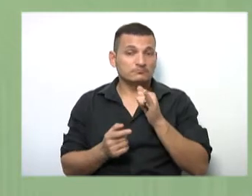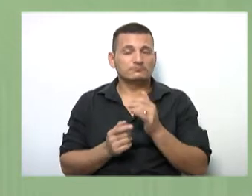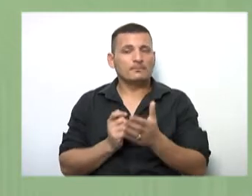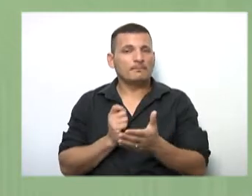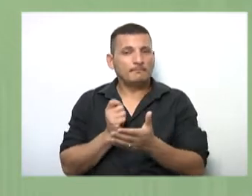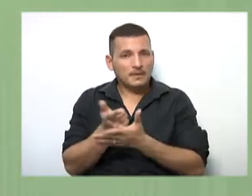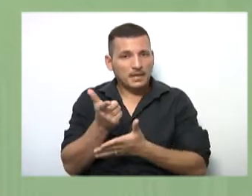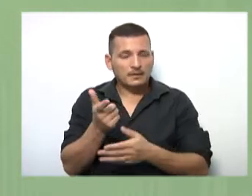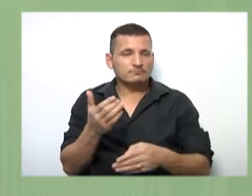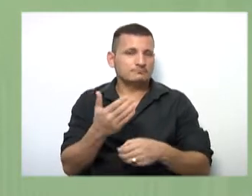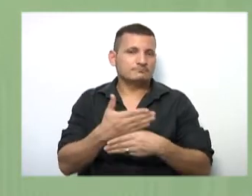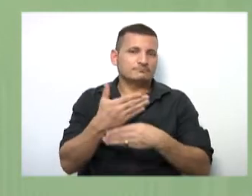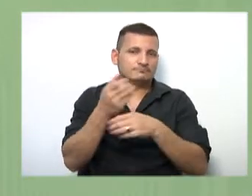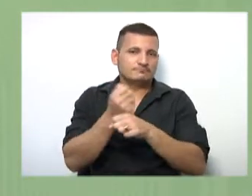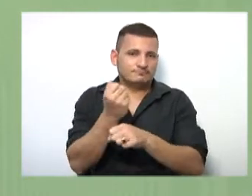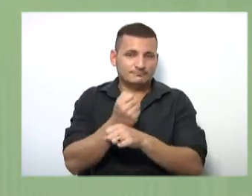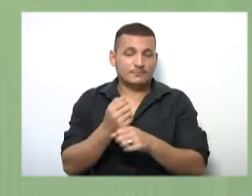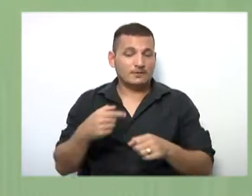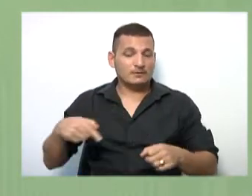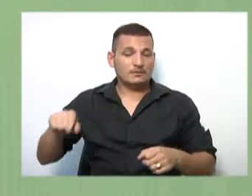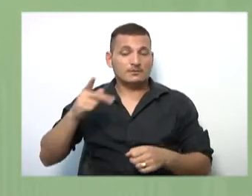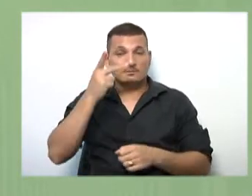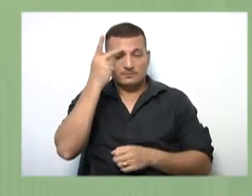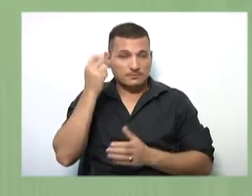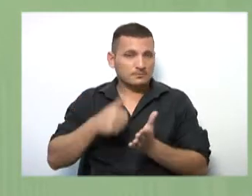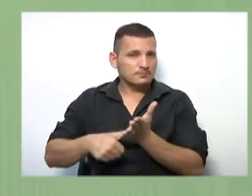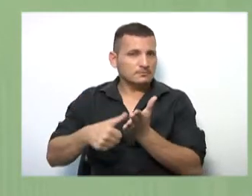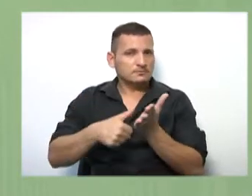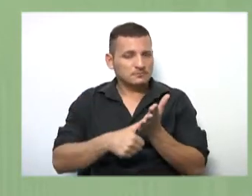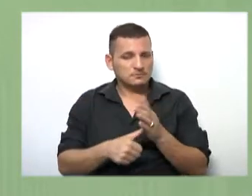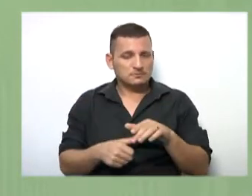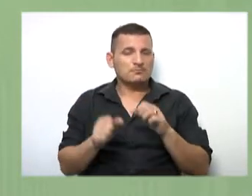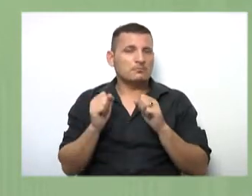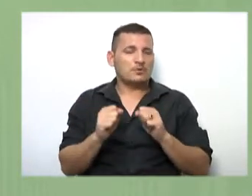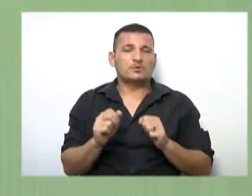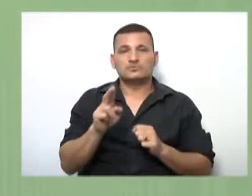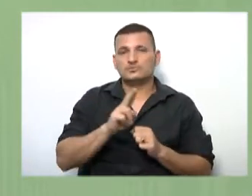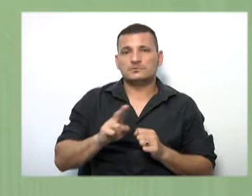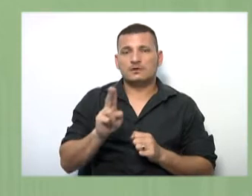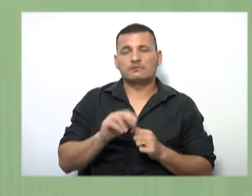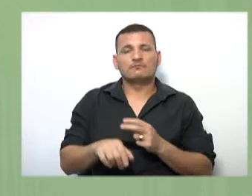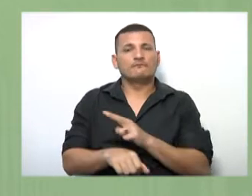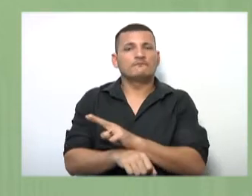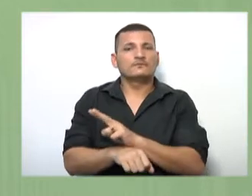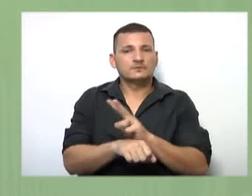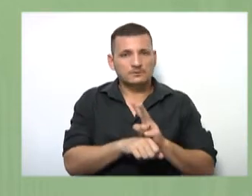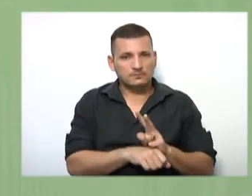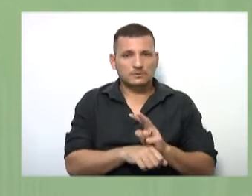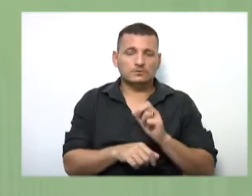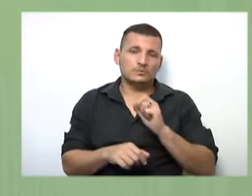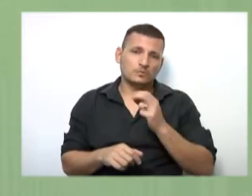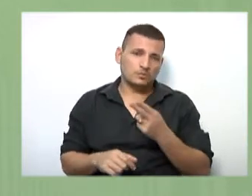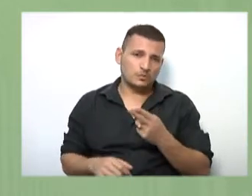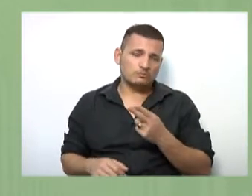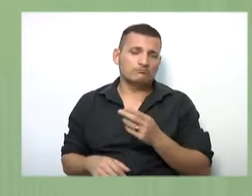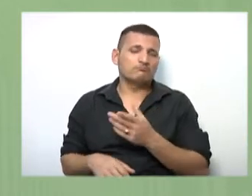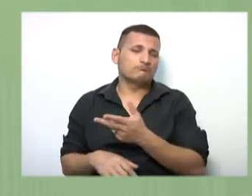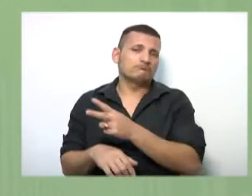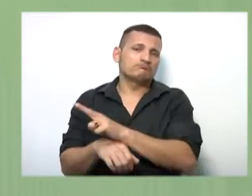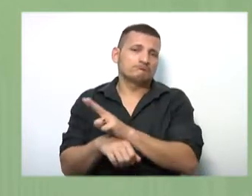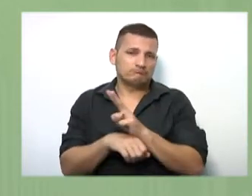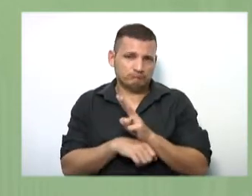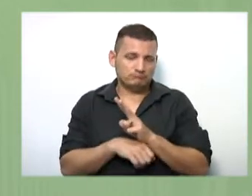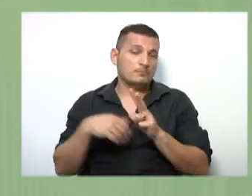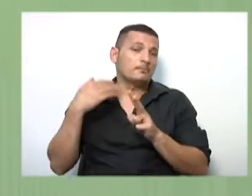da cooperativa podem, por exemplo, usar o autofinanciamento dos recursos próprios e usar créditos oficiais, dos financiamentos